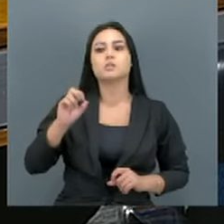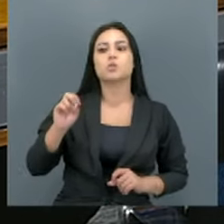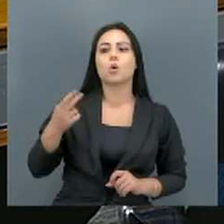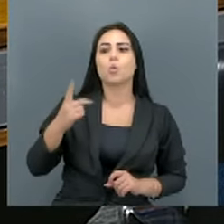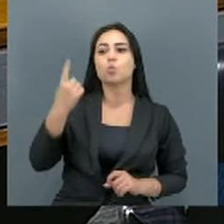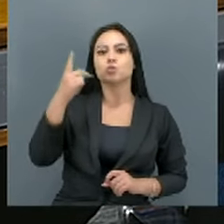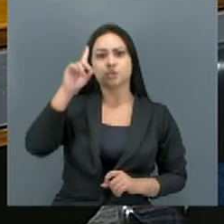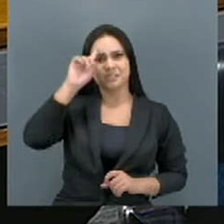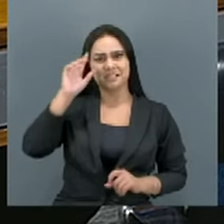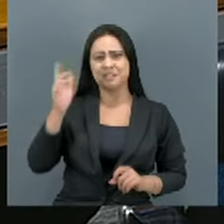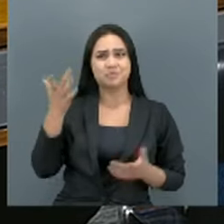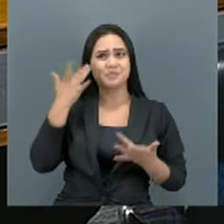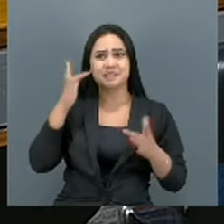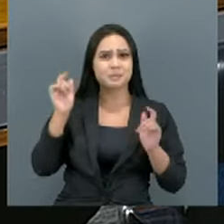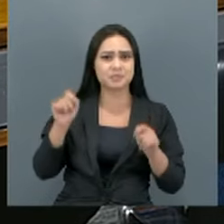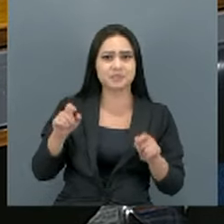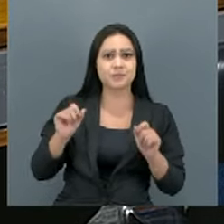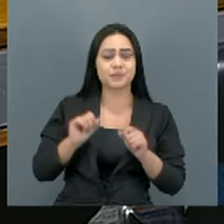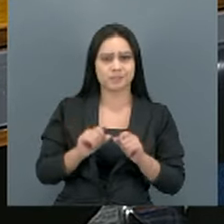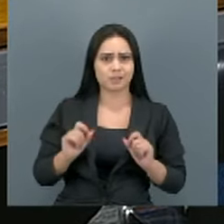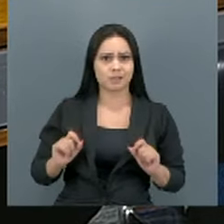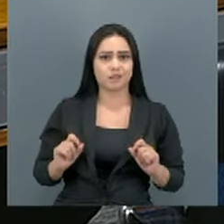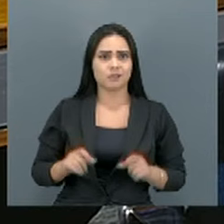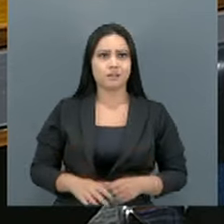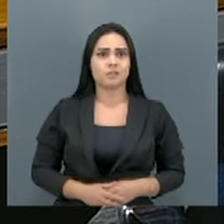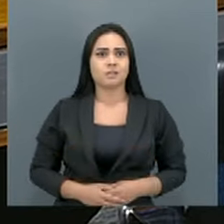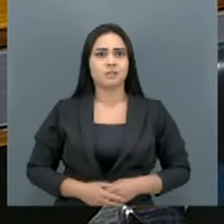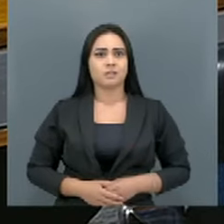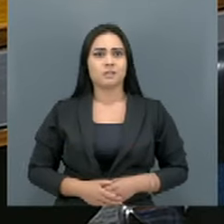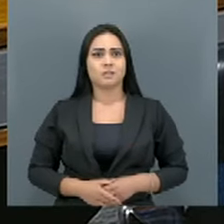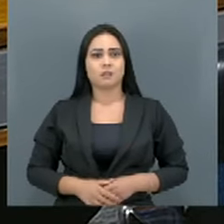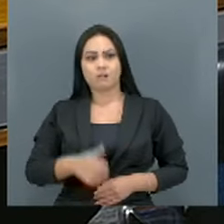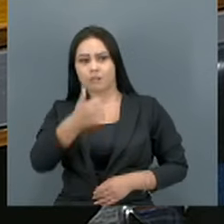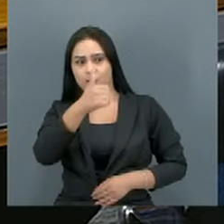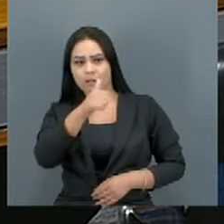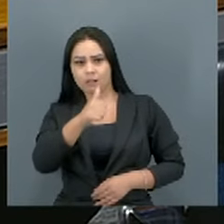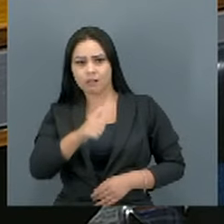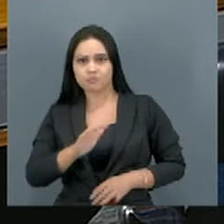não sei se é possível, ser feito, fazer uma cariação,